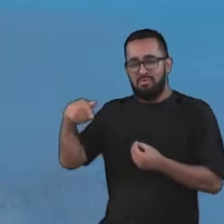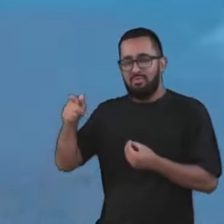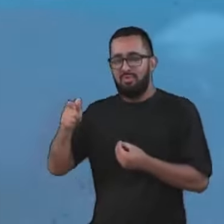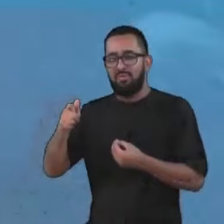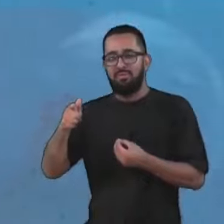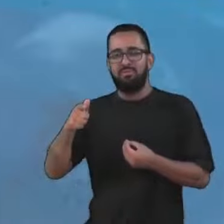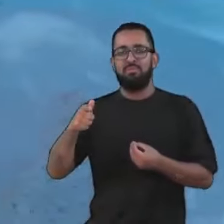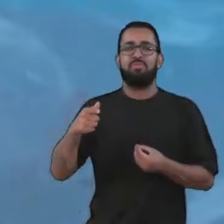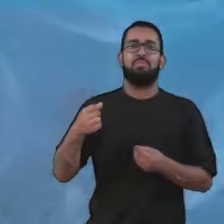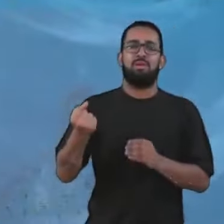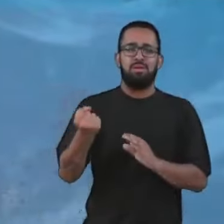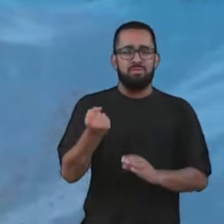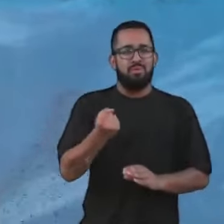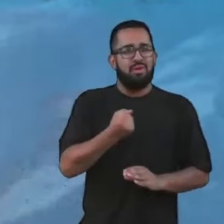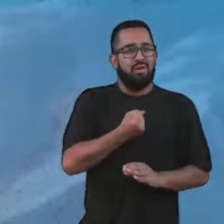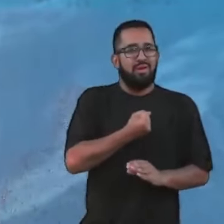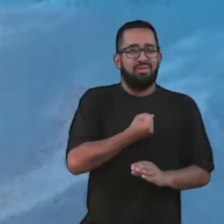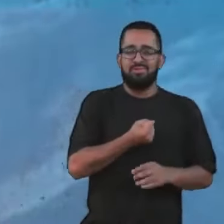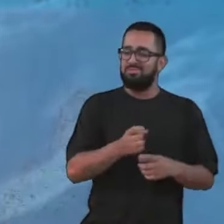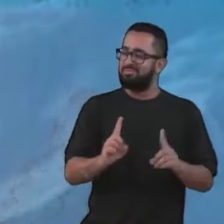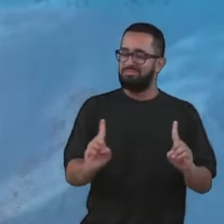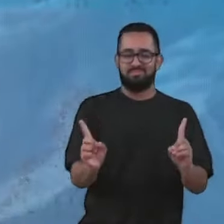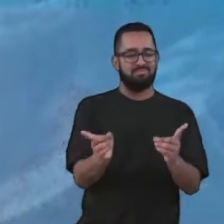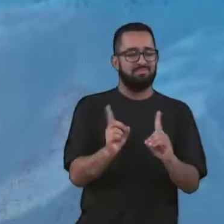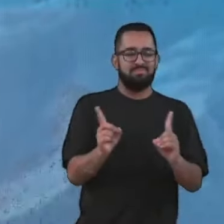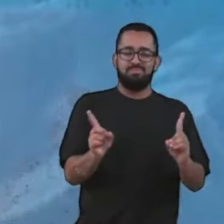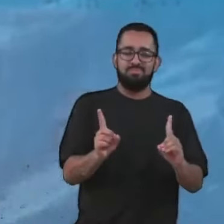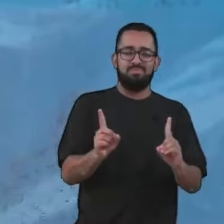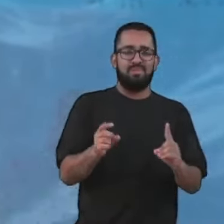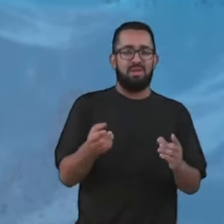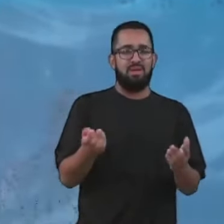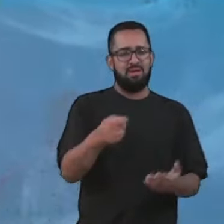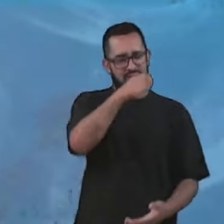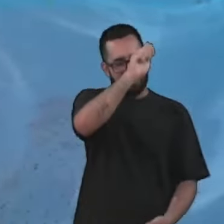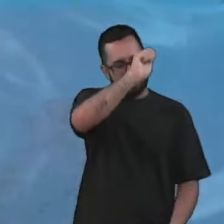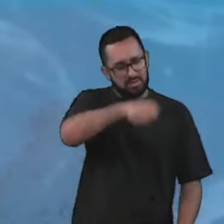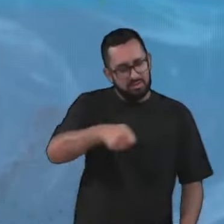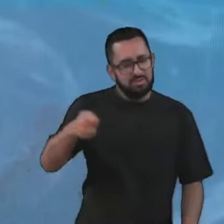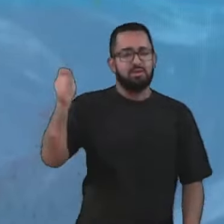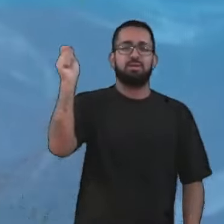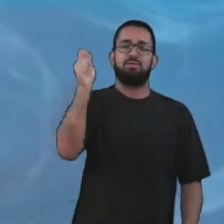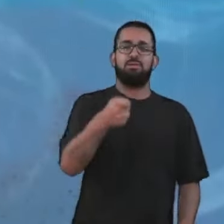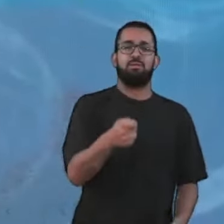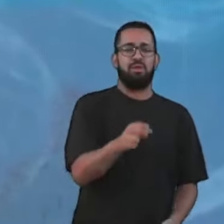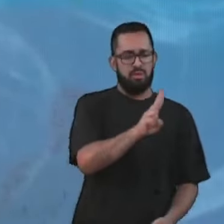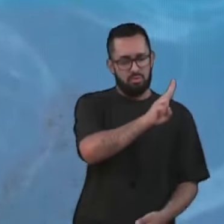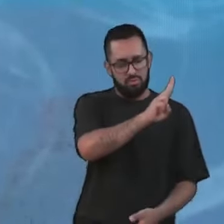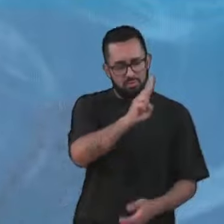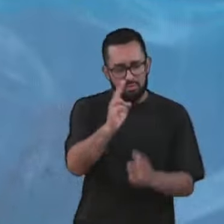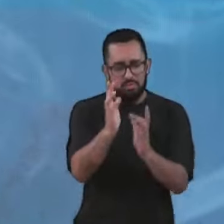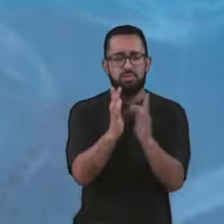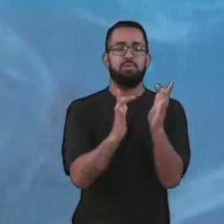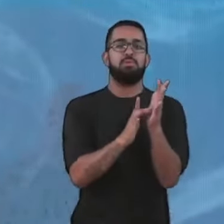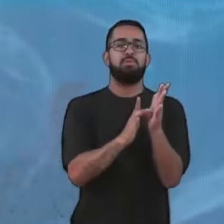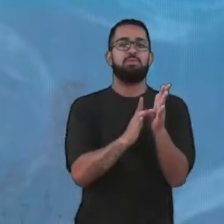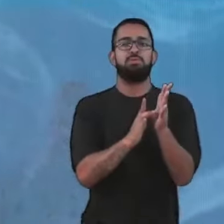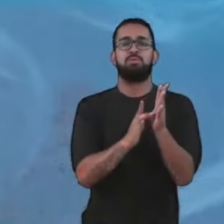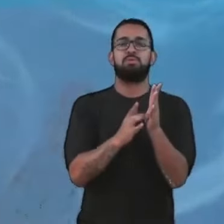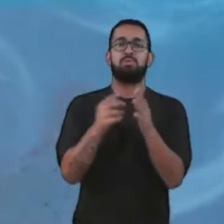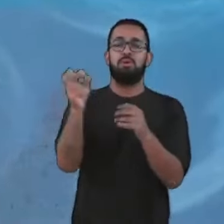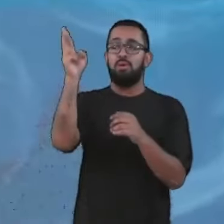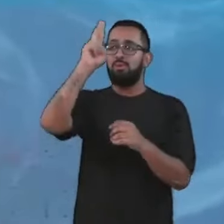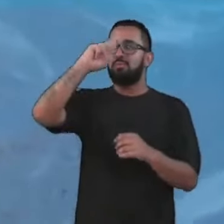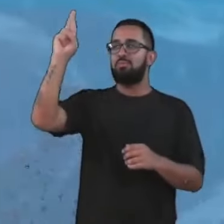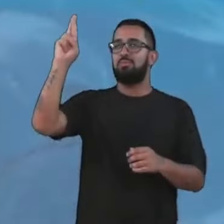sejam quebradas agora em nome do Senhor Jesus. A palavra do Senhor é a nossa âncora. A palavra do